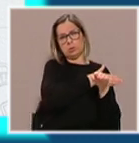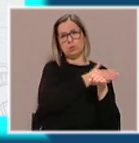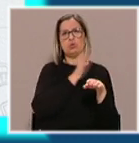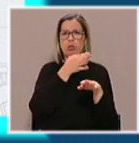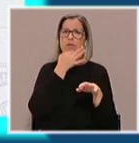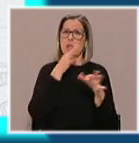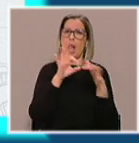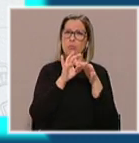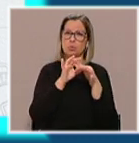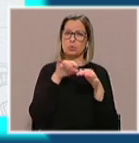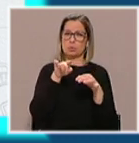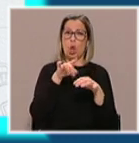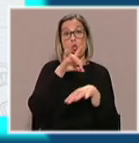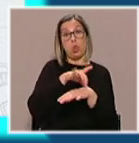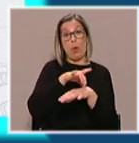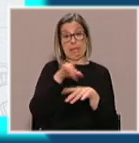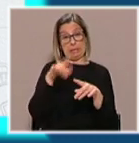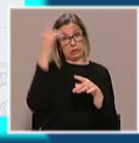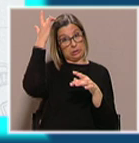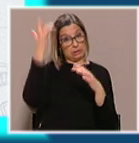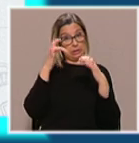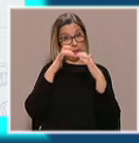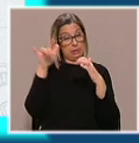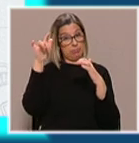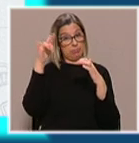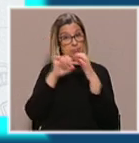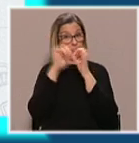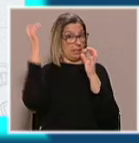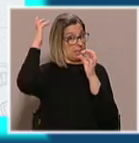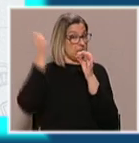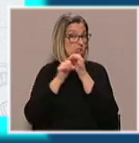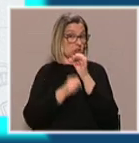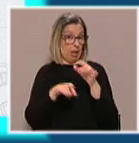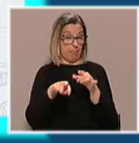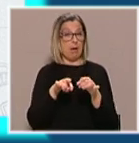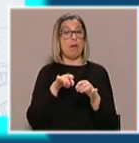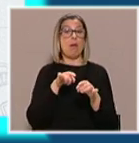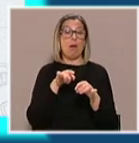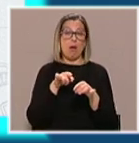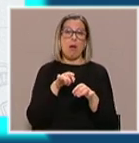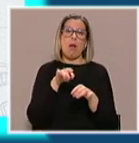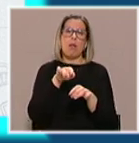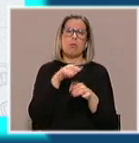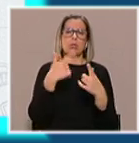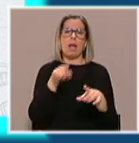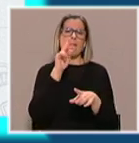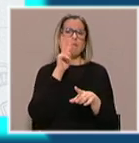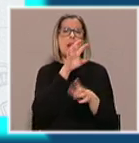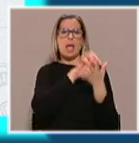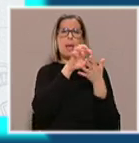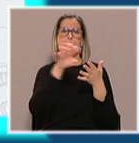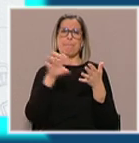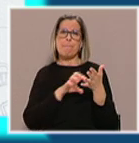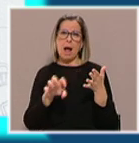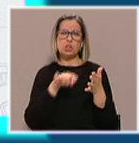do sistema nervoso, temos aqui algumas imagens alusivas a hábitos promotores do bom funcionamento do